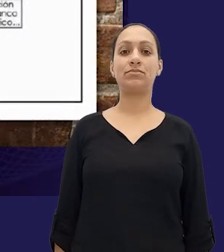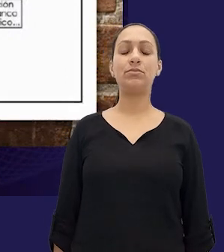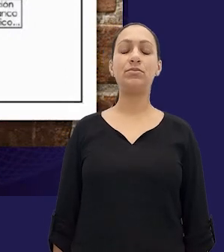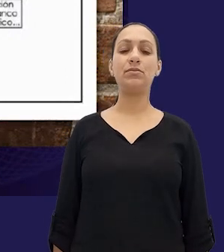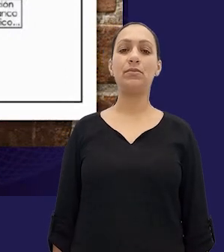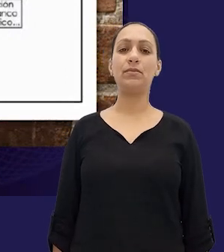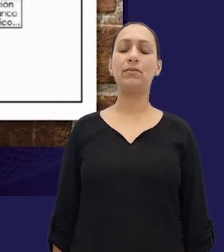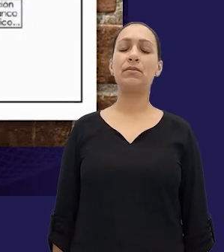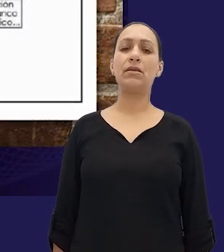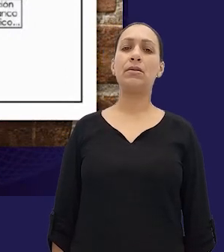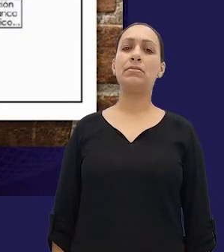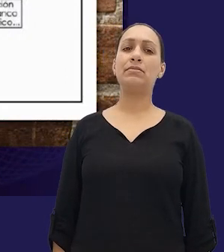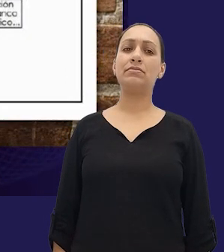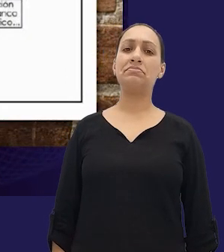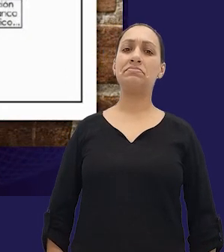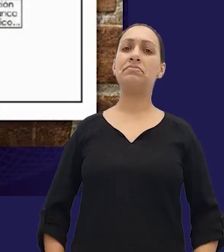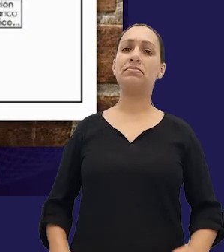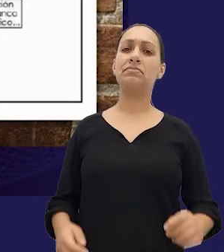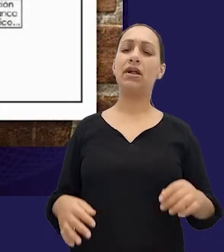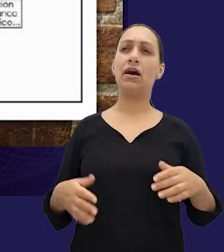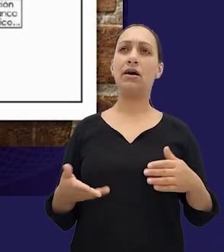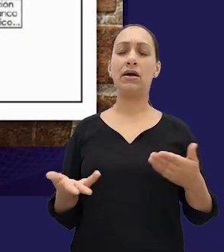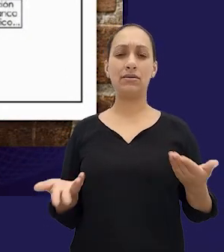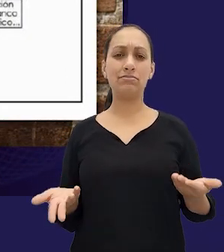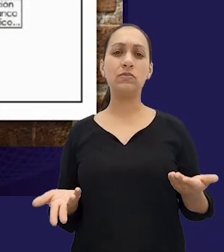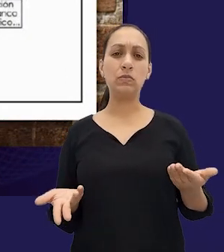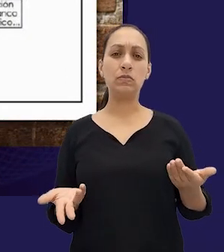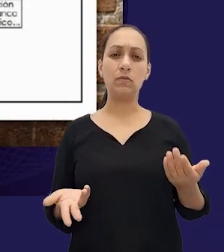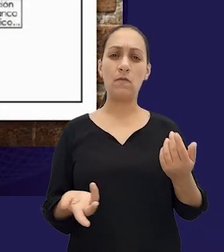Pessoal, para a gente poder falar um pouquinho sobre, né,